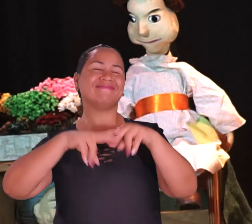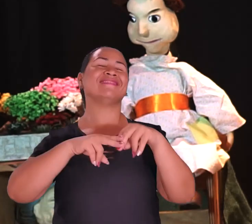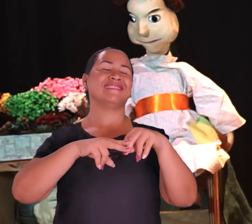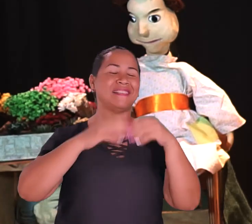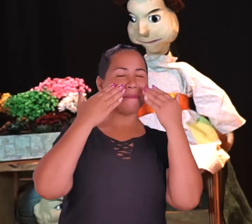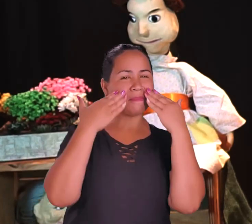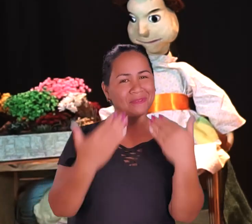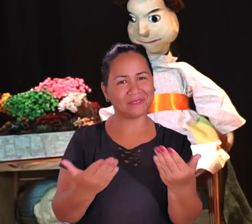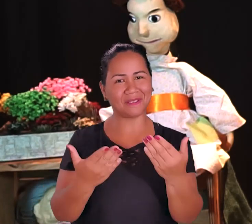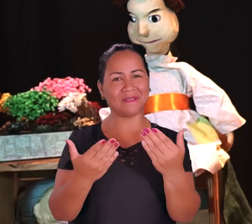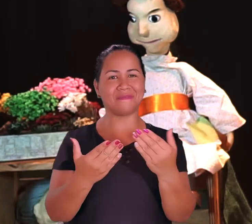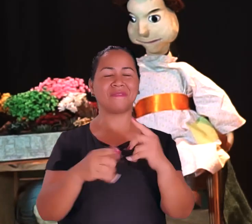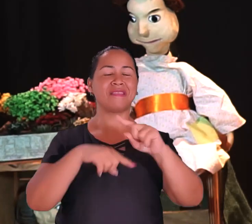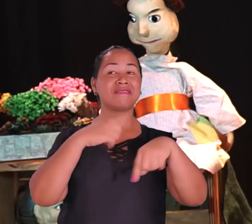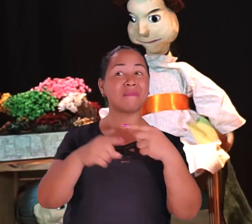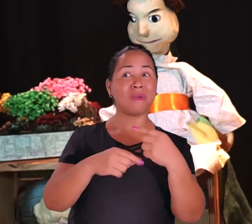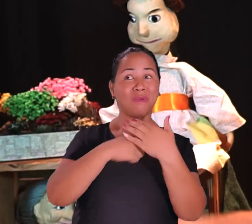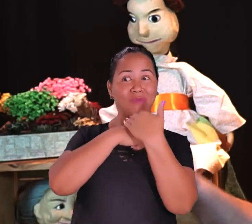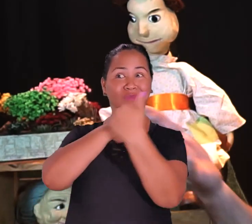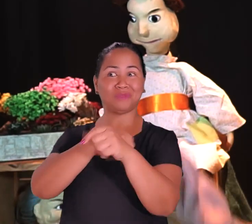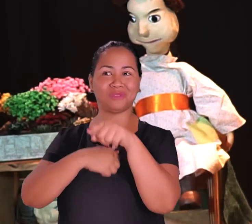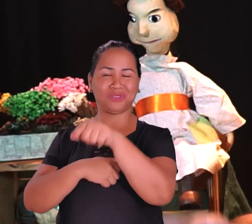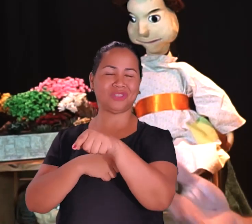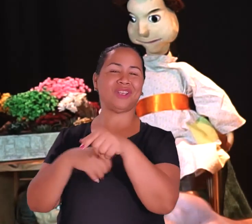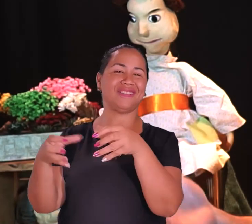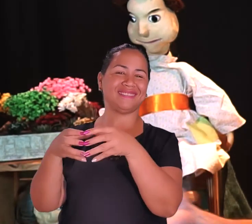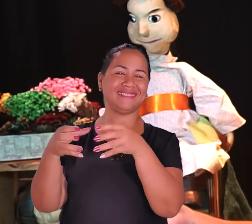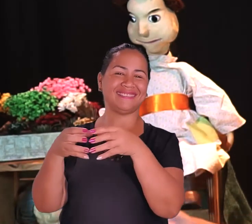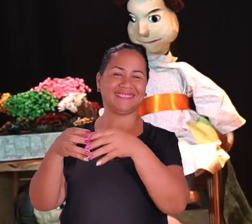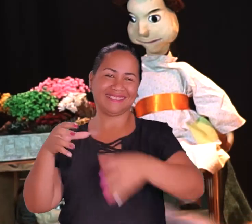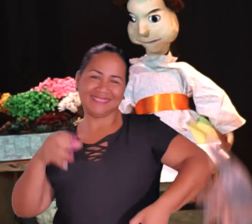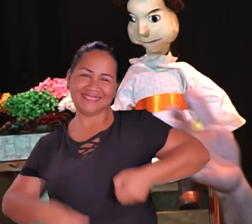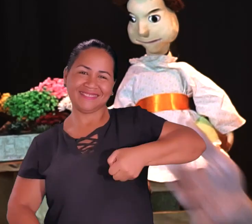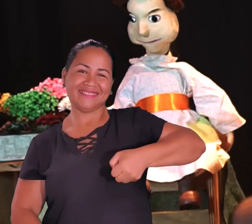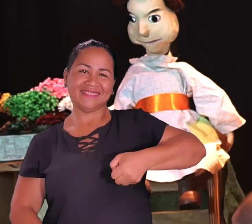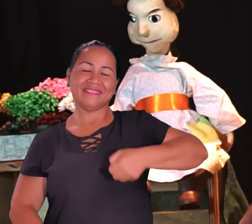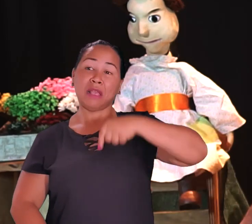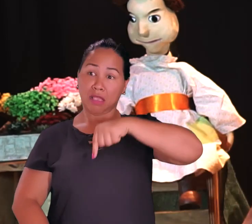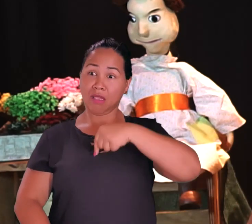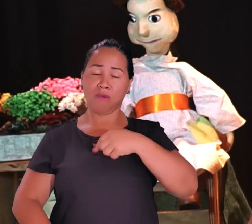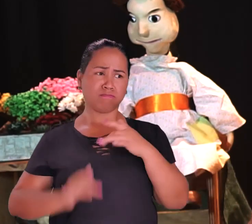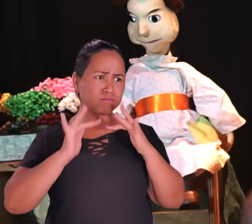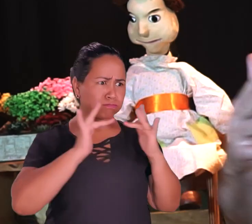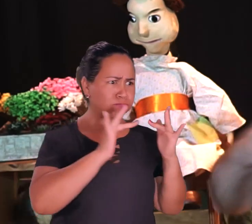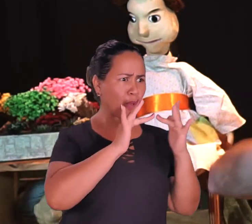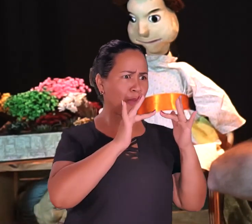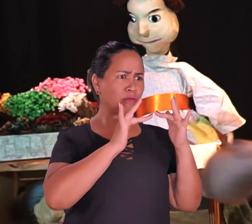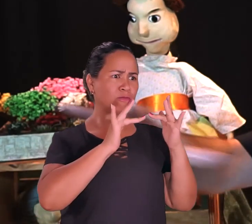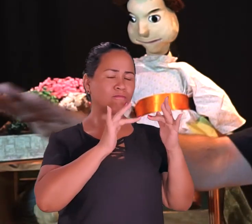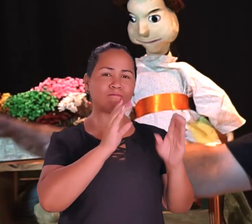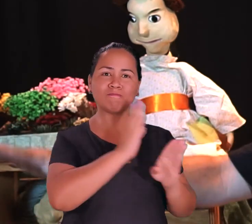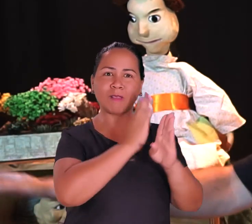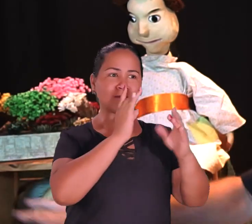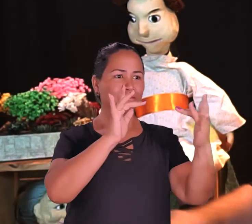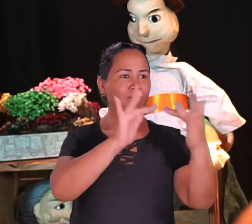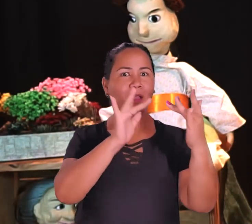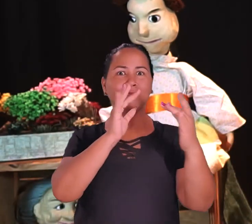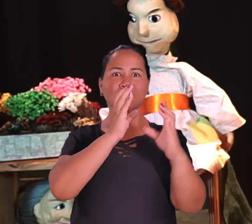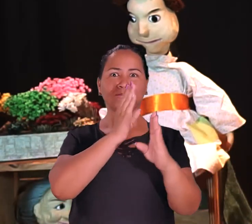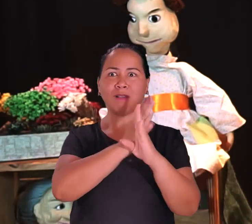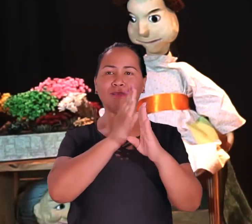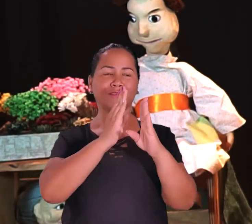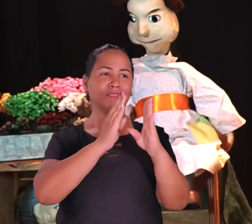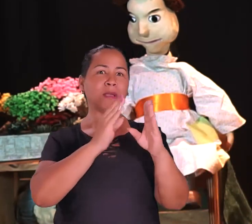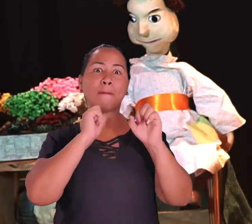de um teatro para fazer espetáculo dentro de um teatro. E, paralelamente a isso, eu fui descobrindo um mundo fantástico do teatro como um